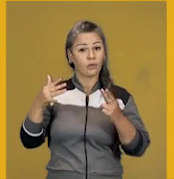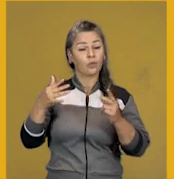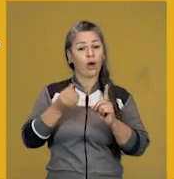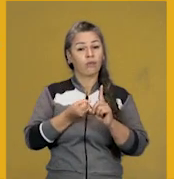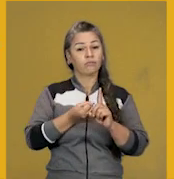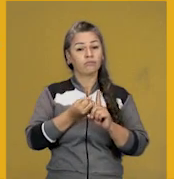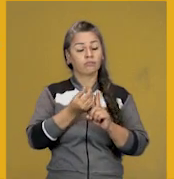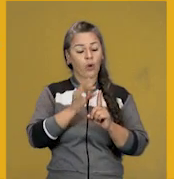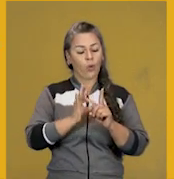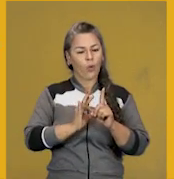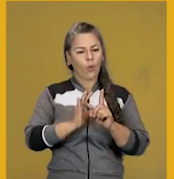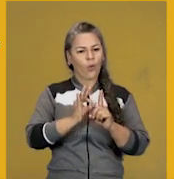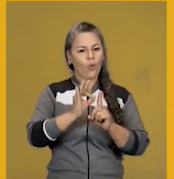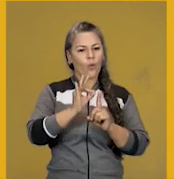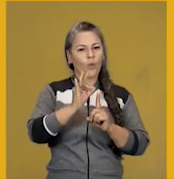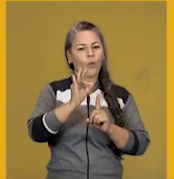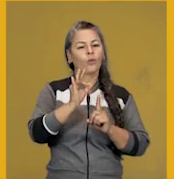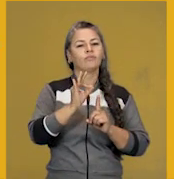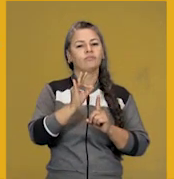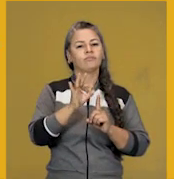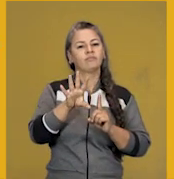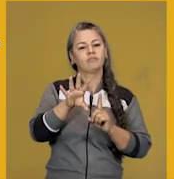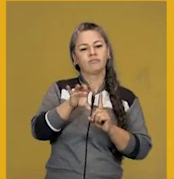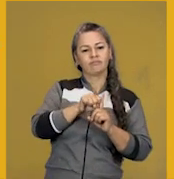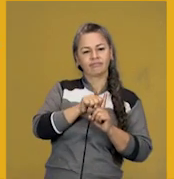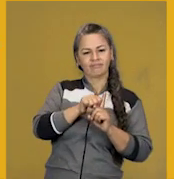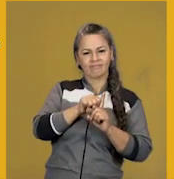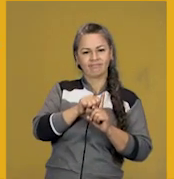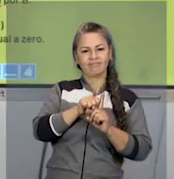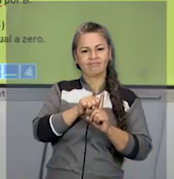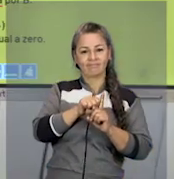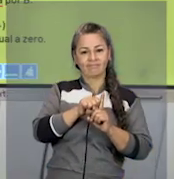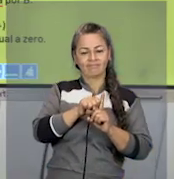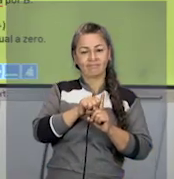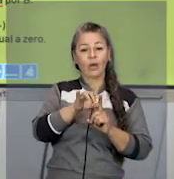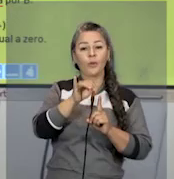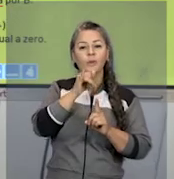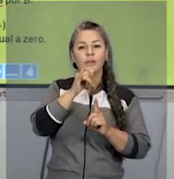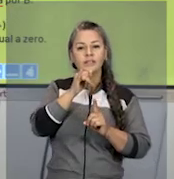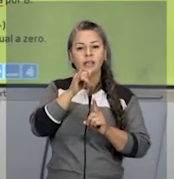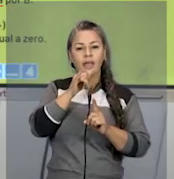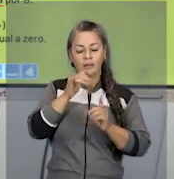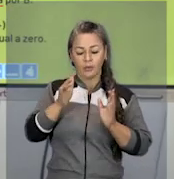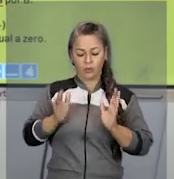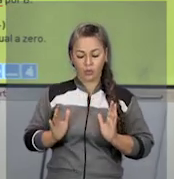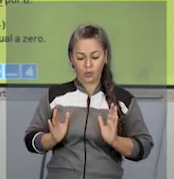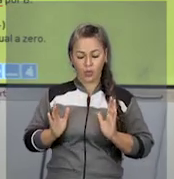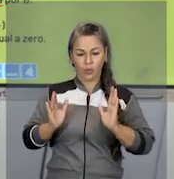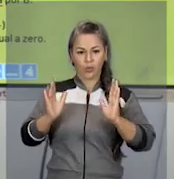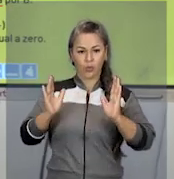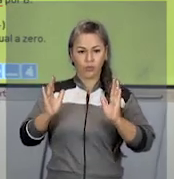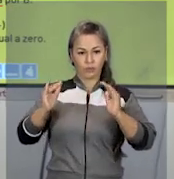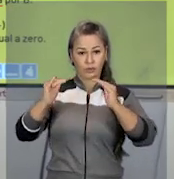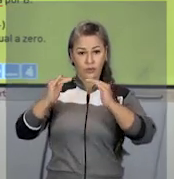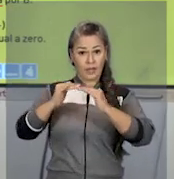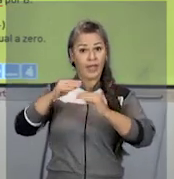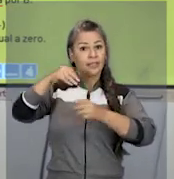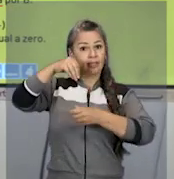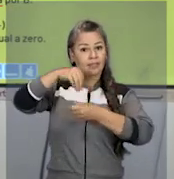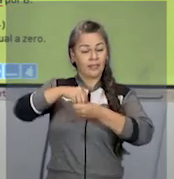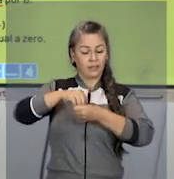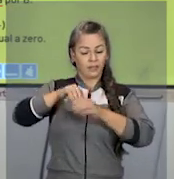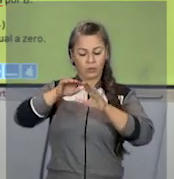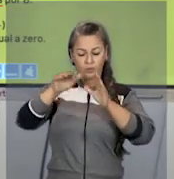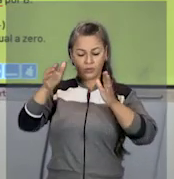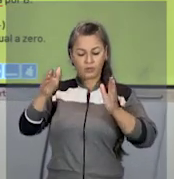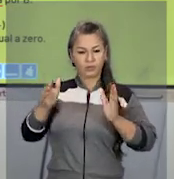quê? Porque dentro de um ambiente que você está completamente isolado do externo, só tem o